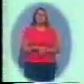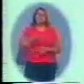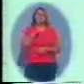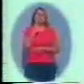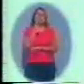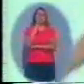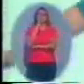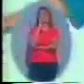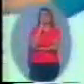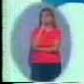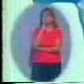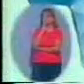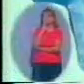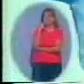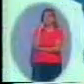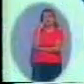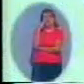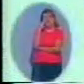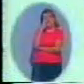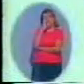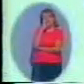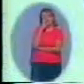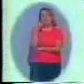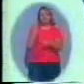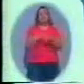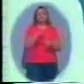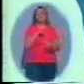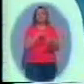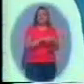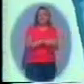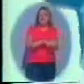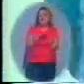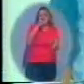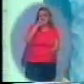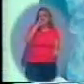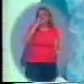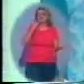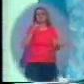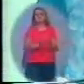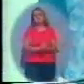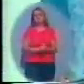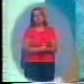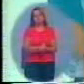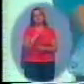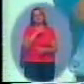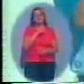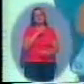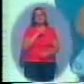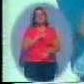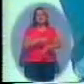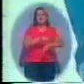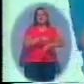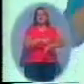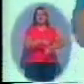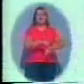vocês. Tem hora que o sangue me sobe para a cabeça, misericórdia. Ou vontade